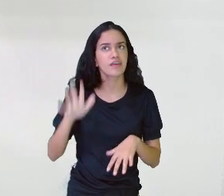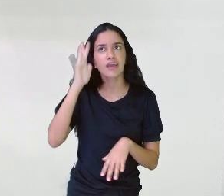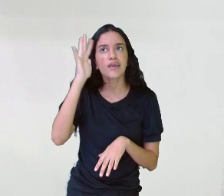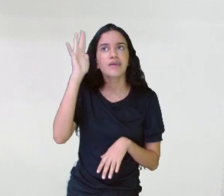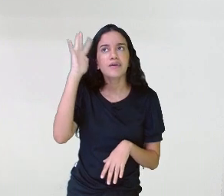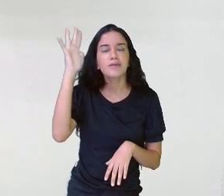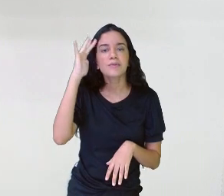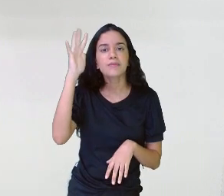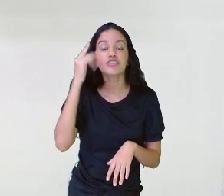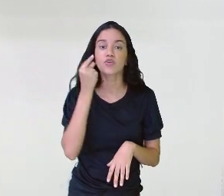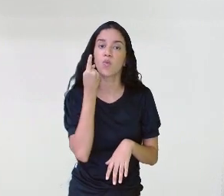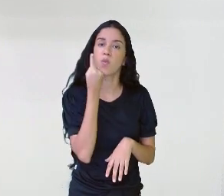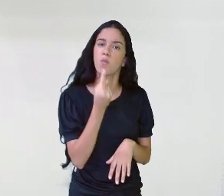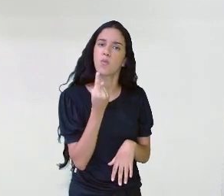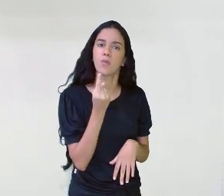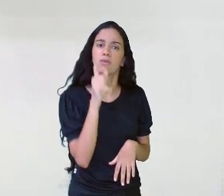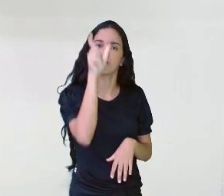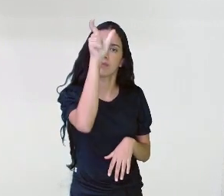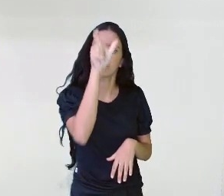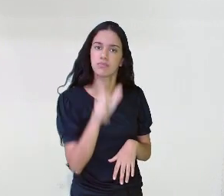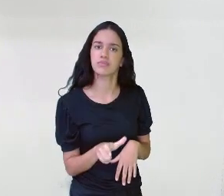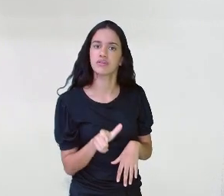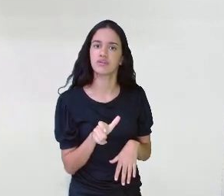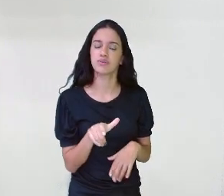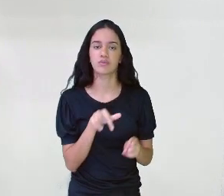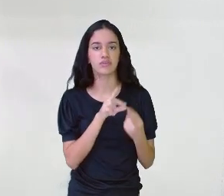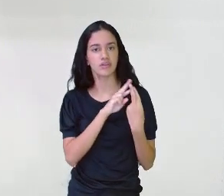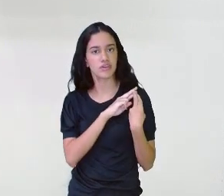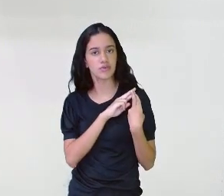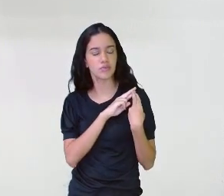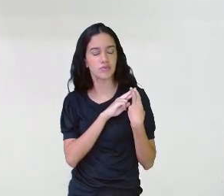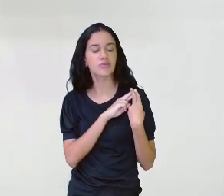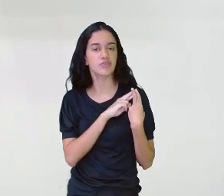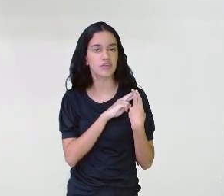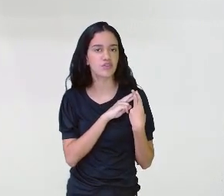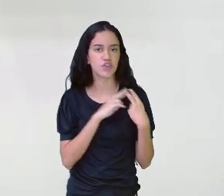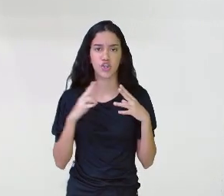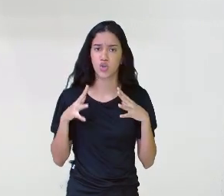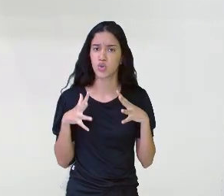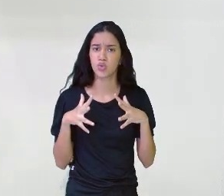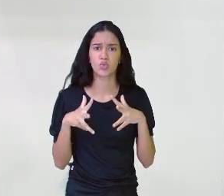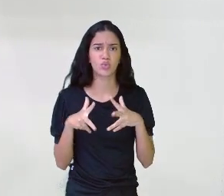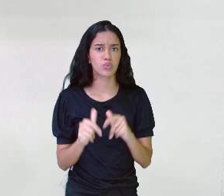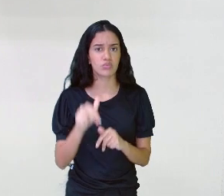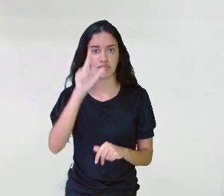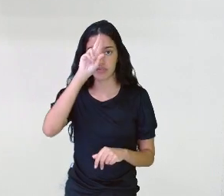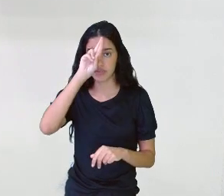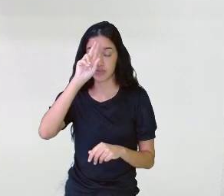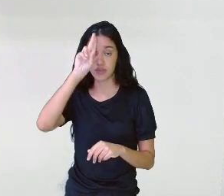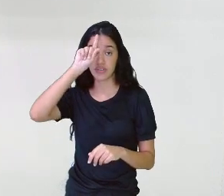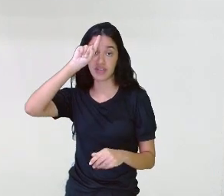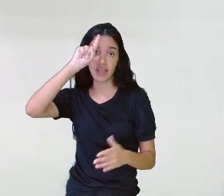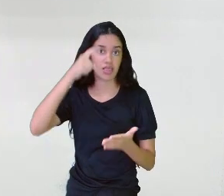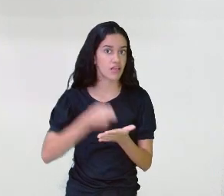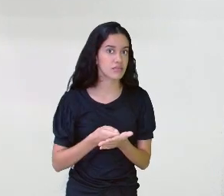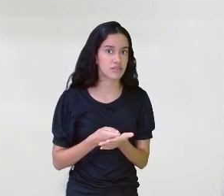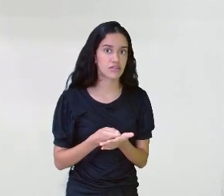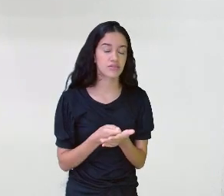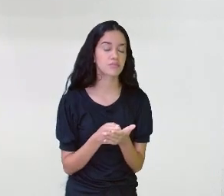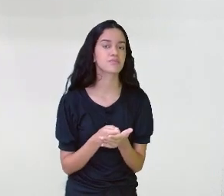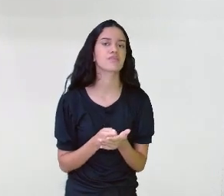Imagina se só uma pessoa ficasse responsável por tomar todas as decisões. Claro,